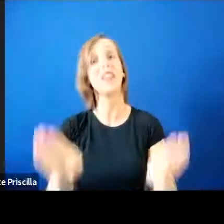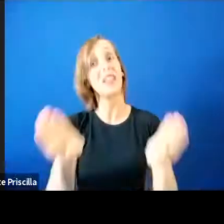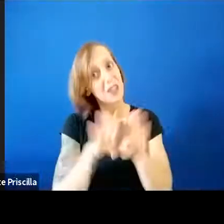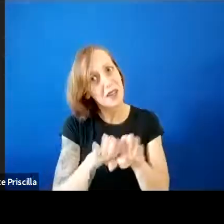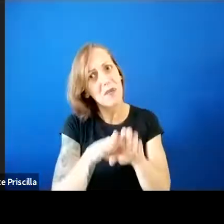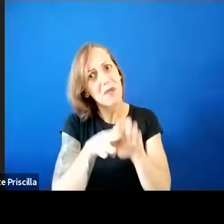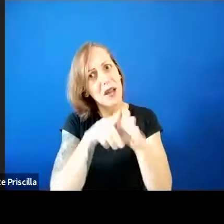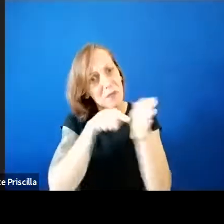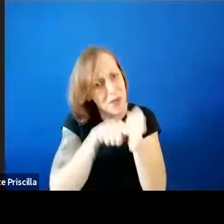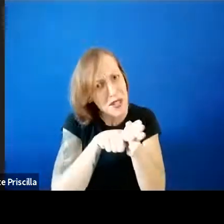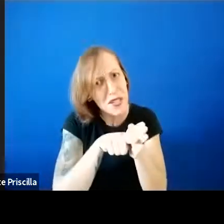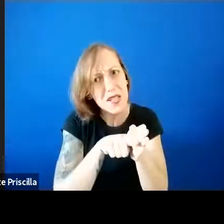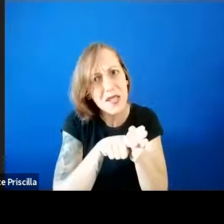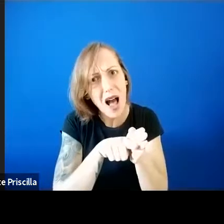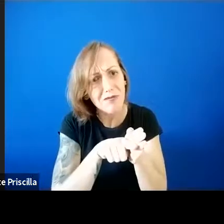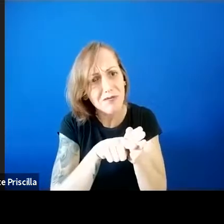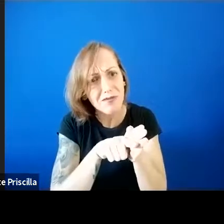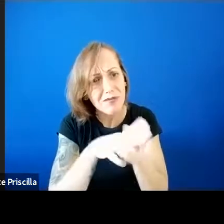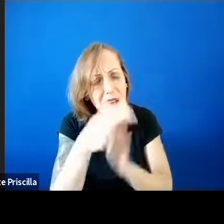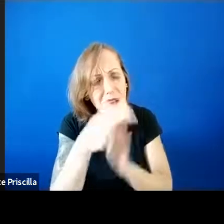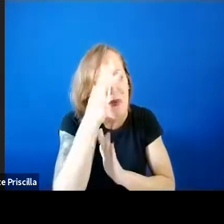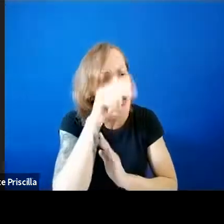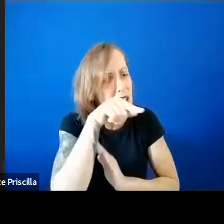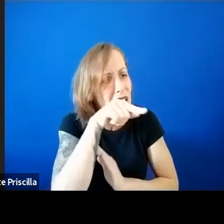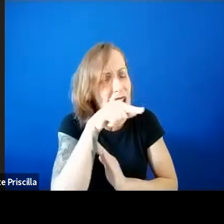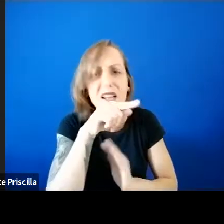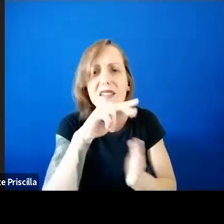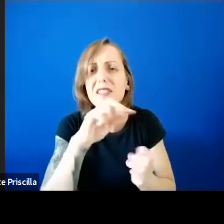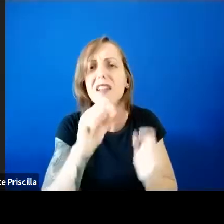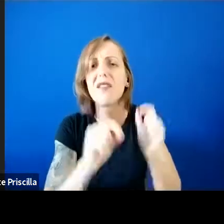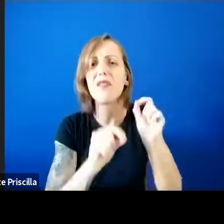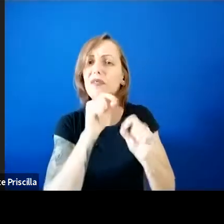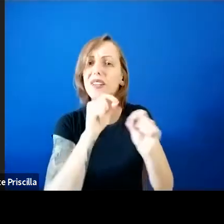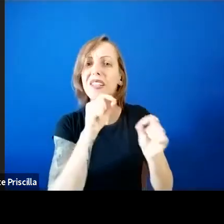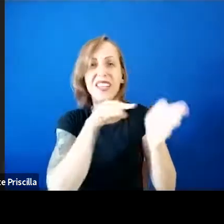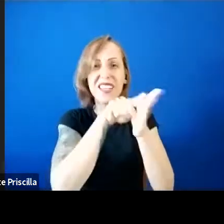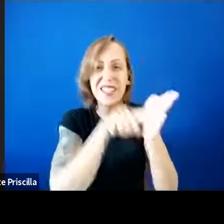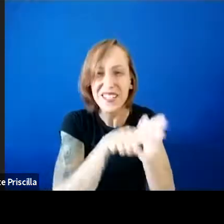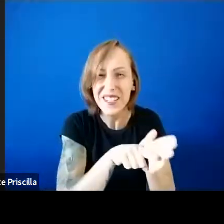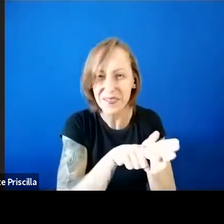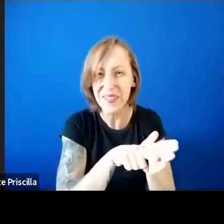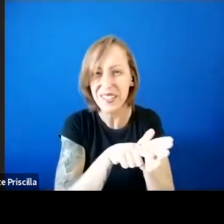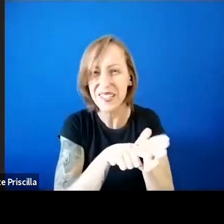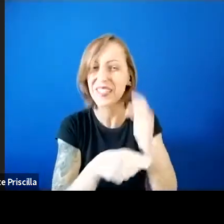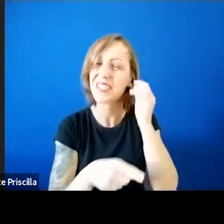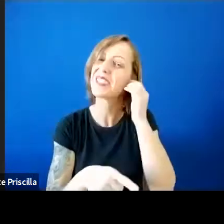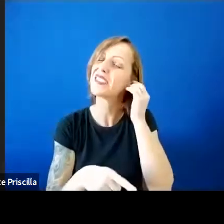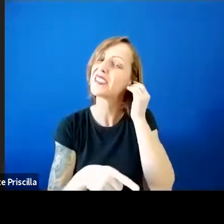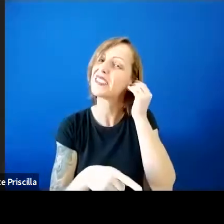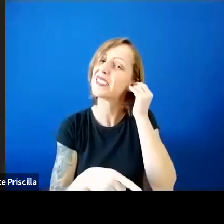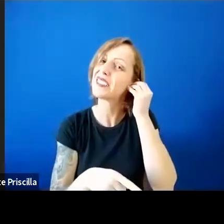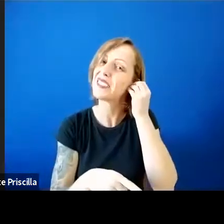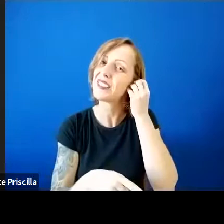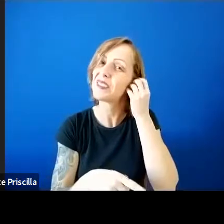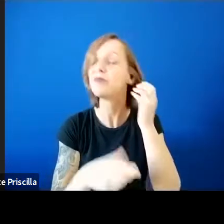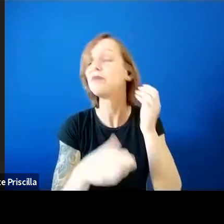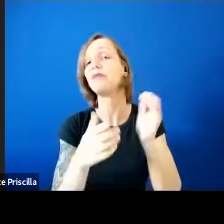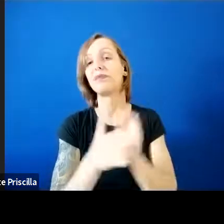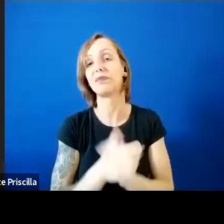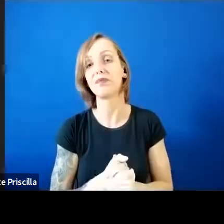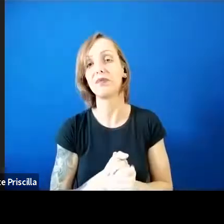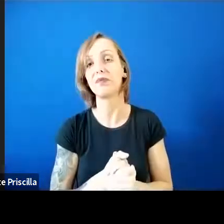é aquela, né? A gente faz um pezinho lá no conhecimento científico e um pezão no